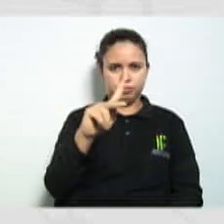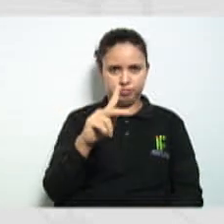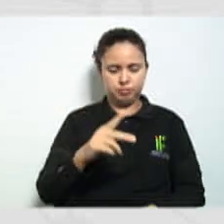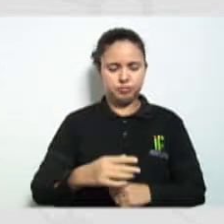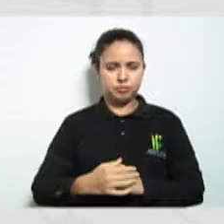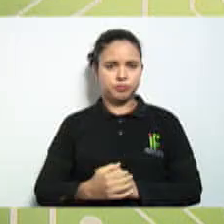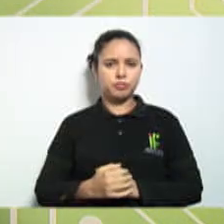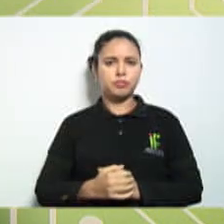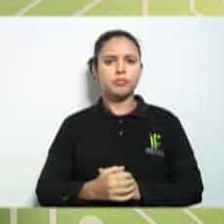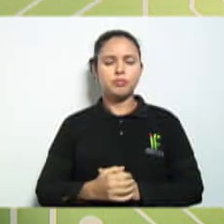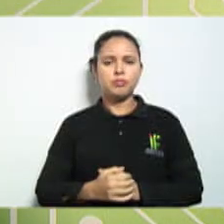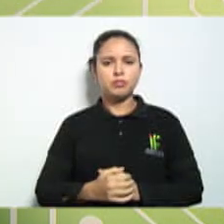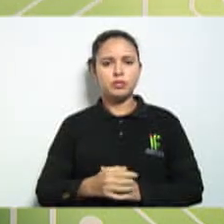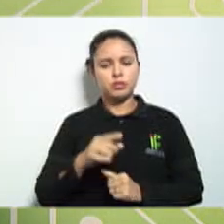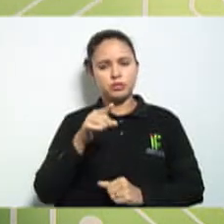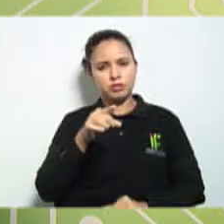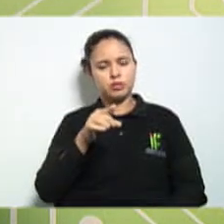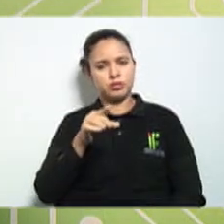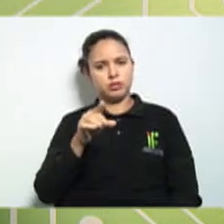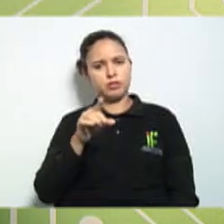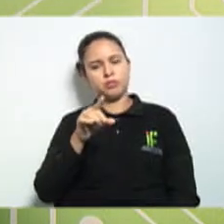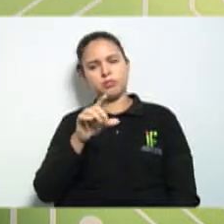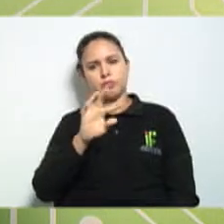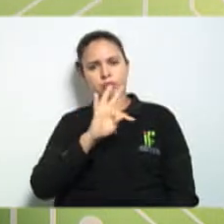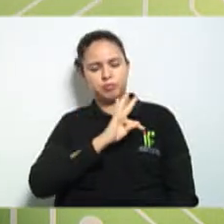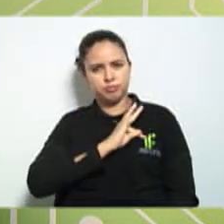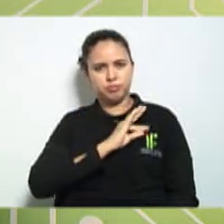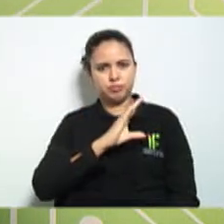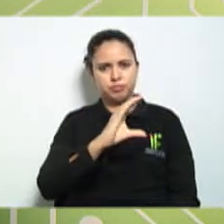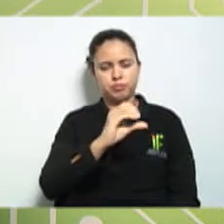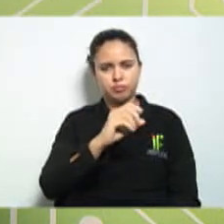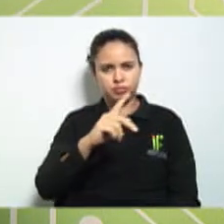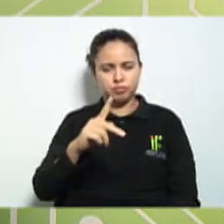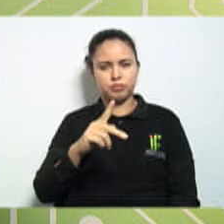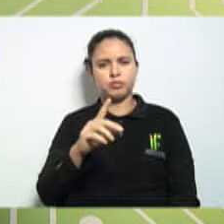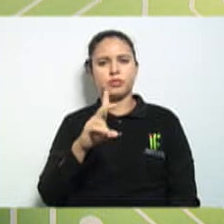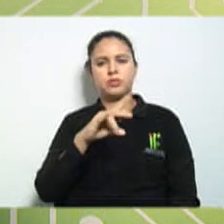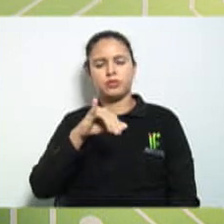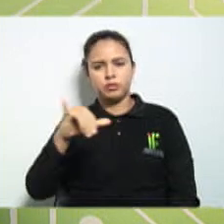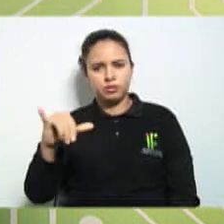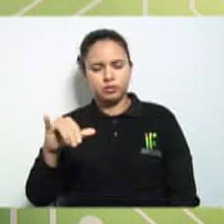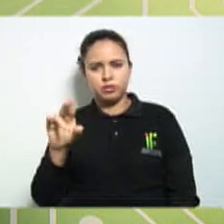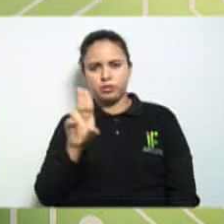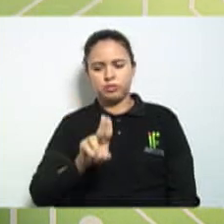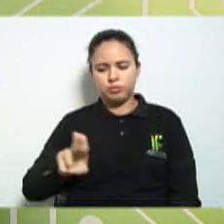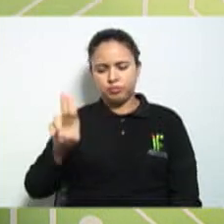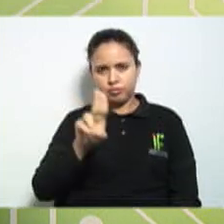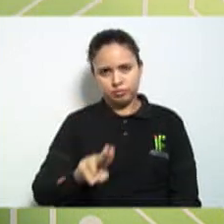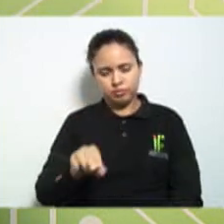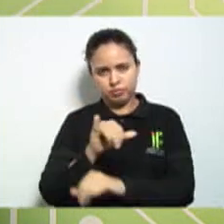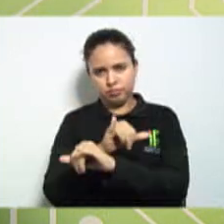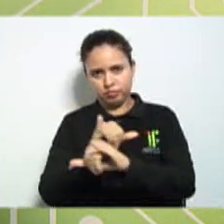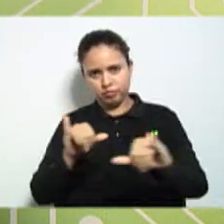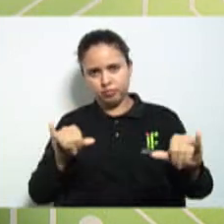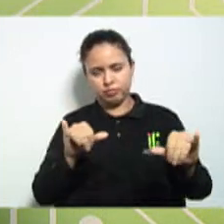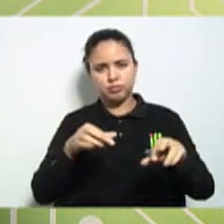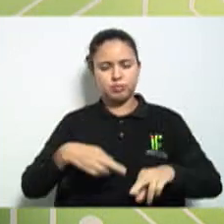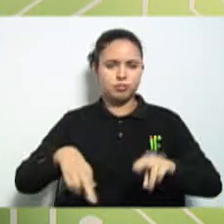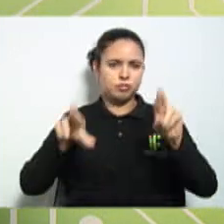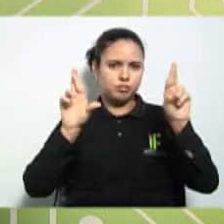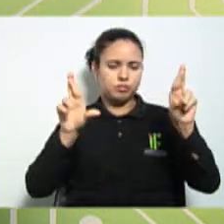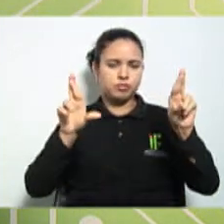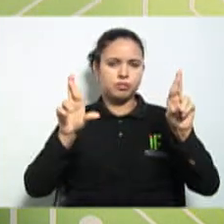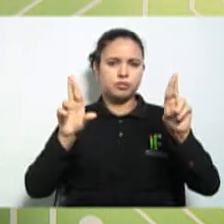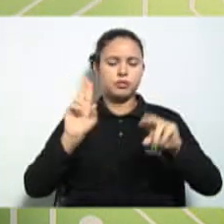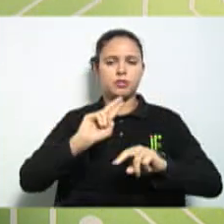comigo, alunos, técnico em cooperativismo, vão utilizar essas informações para a tomada de decisão. Por isso que